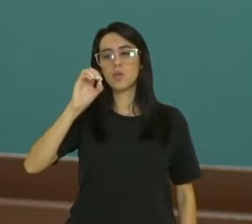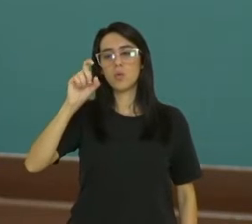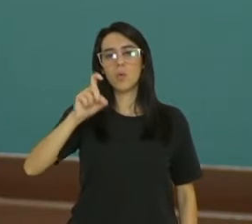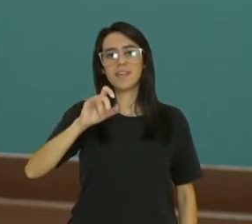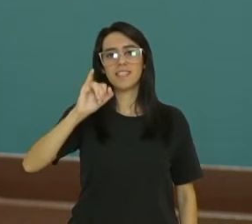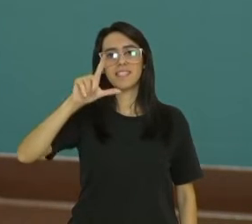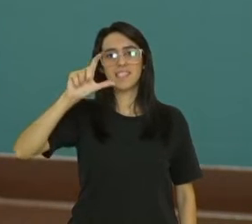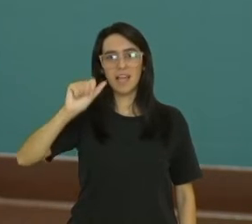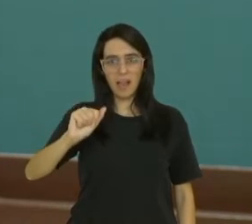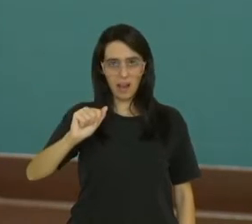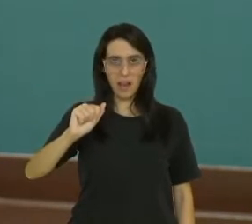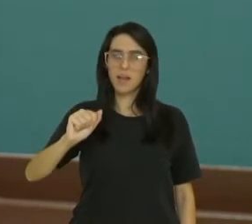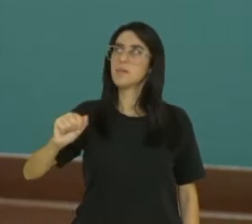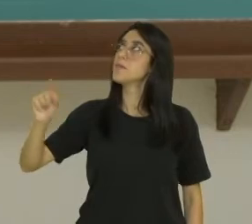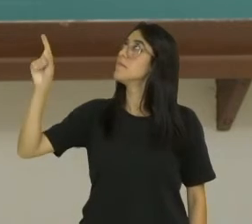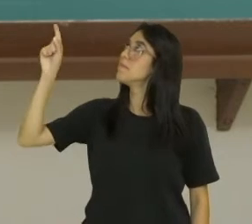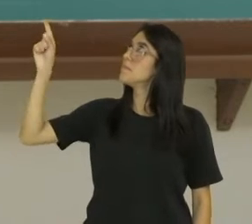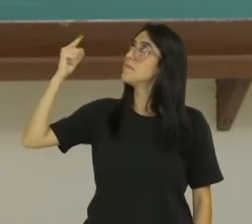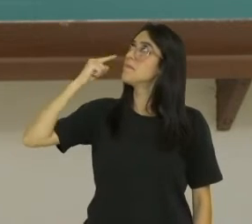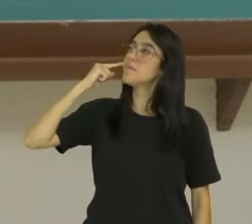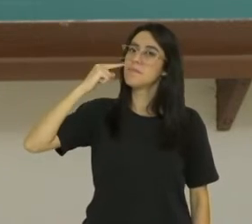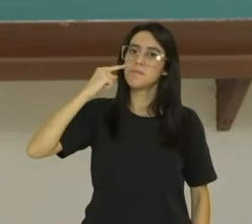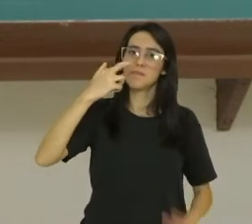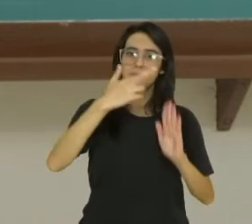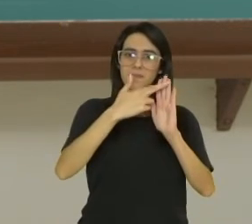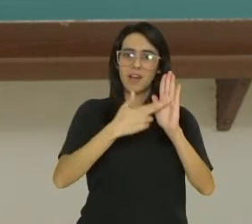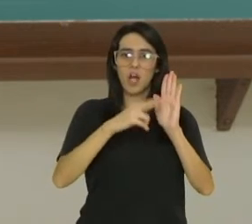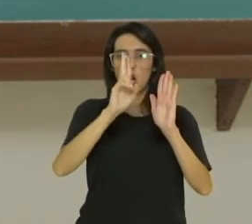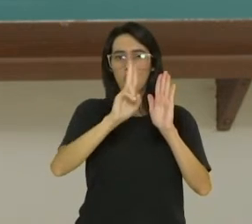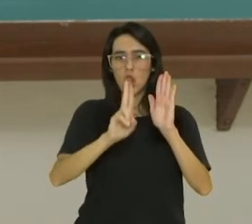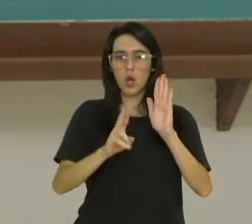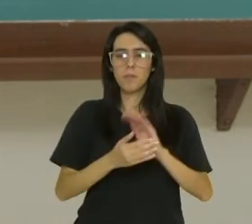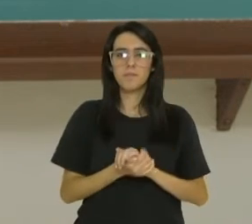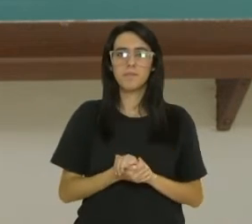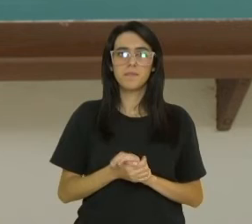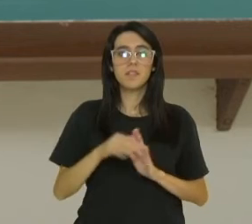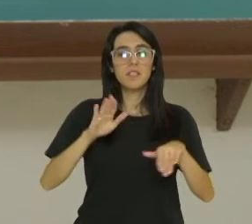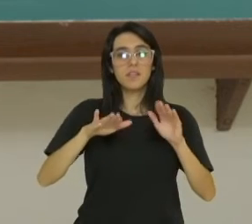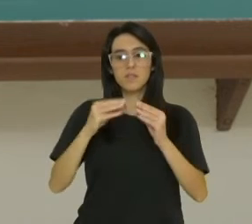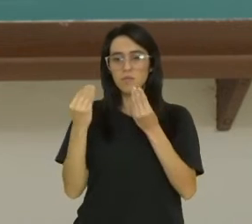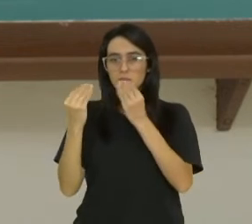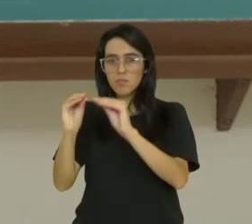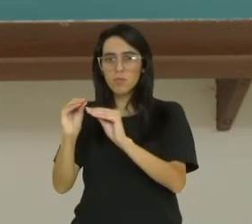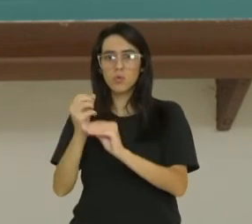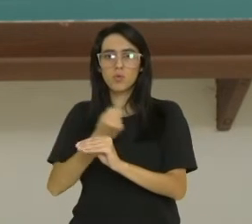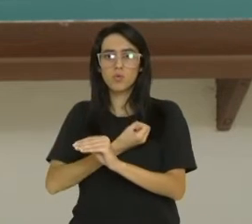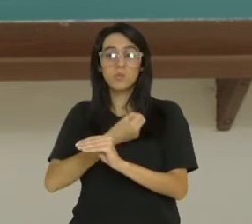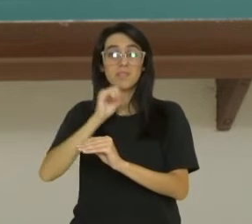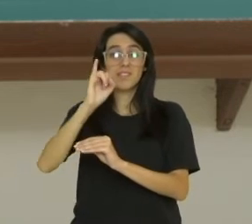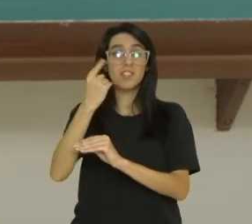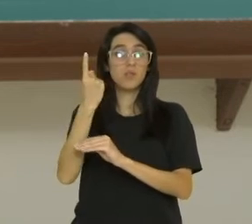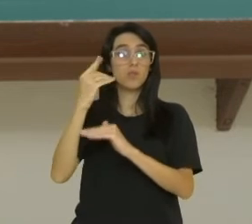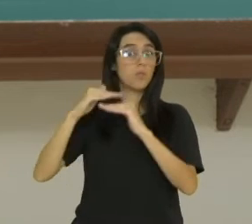O X, o NOx do metal, e o X é o número de hidroxilas, que às vezes a gente vai representar quando for maior do que